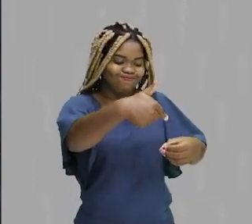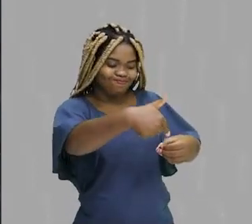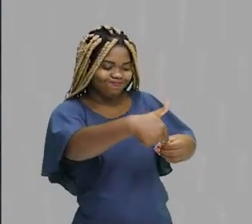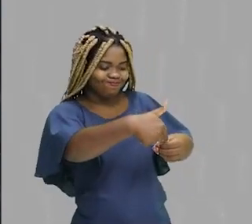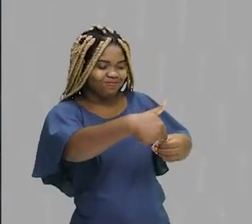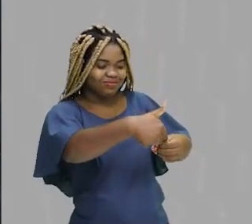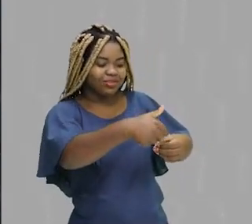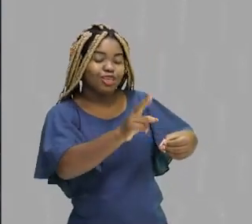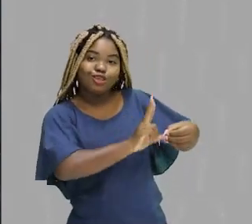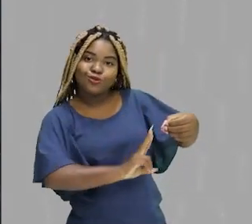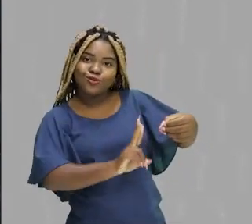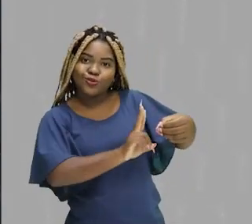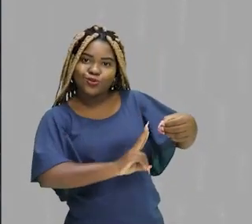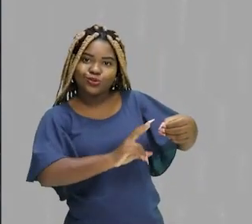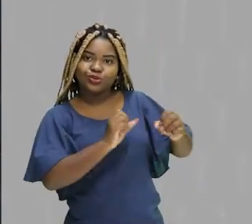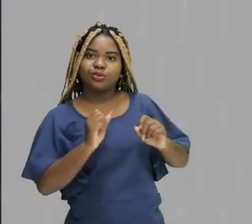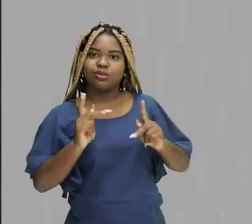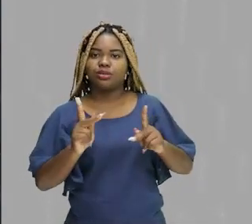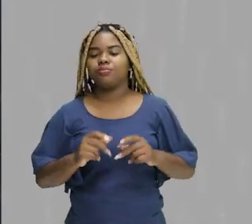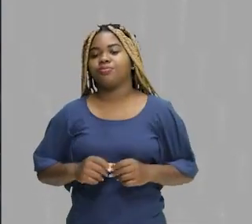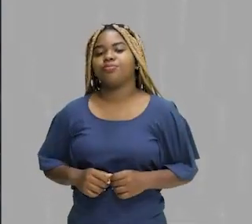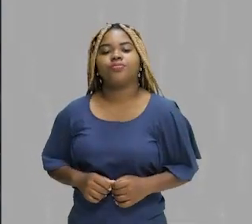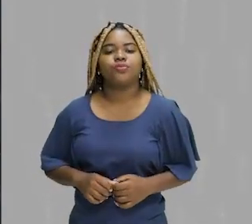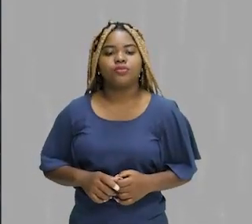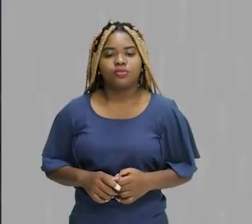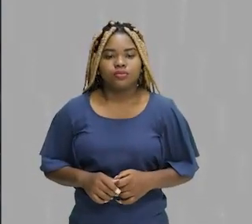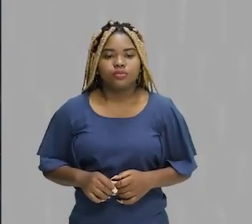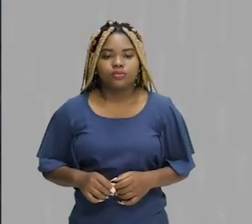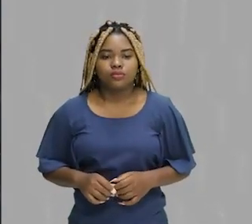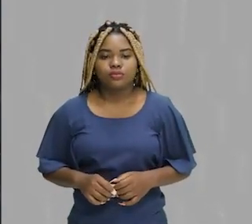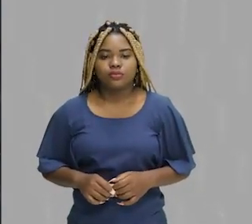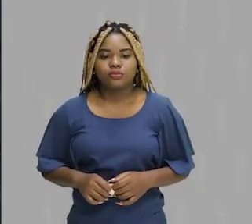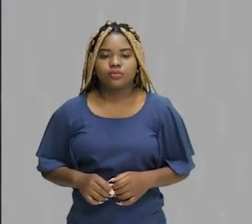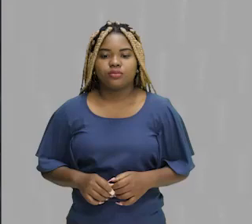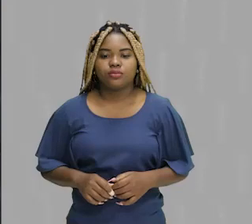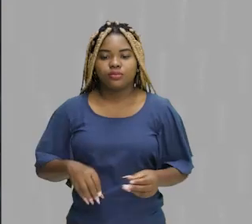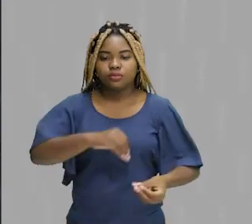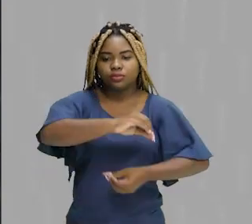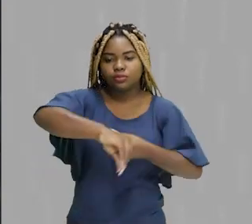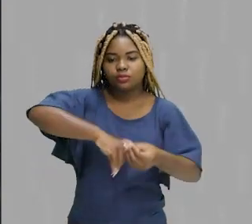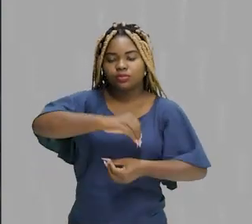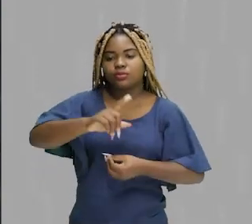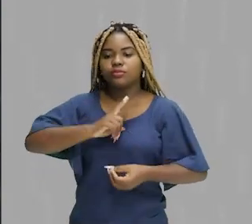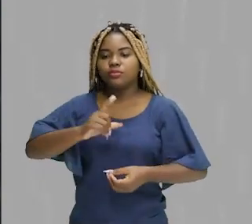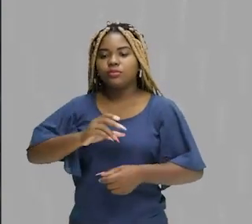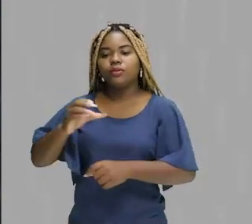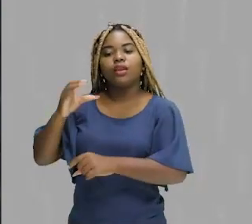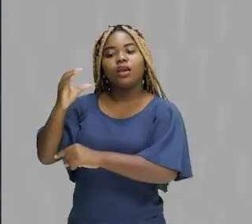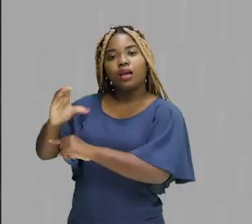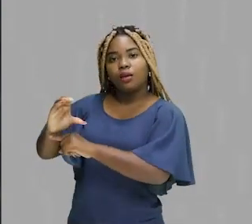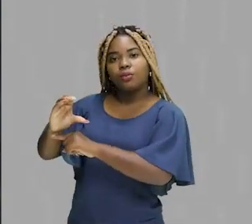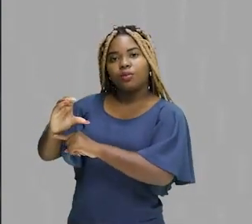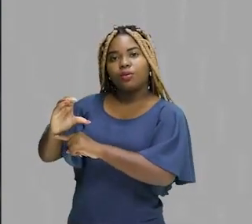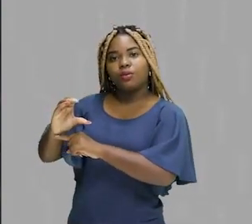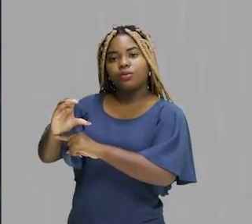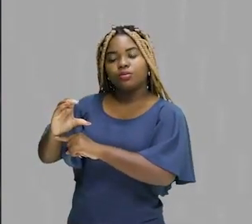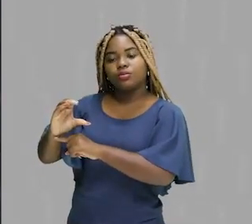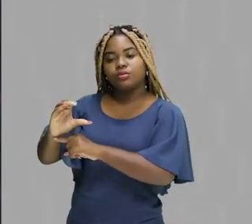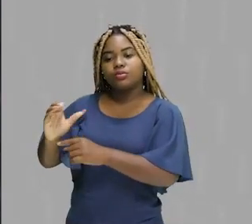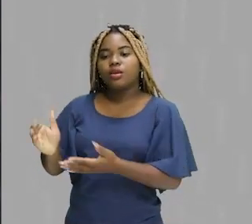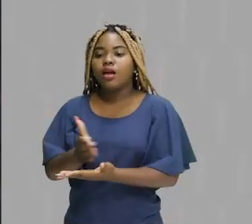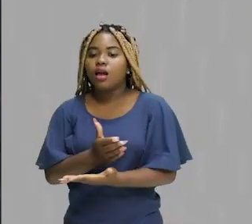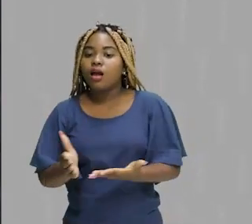funcionamento. Olha só interessante. Se a substância apresentar carbono, um dos